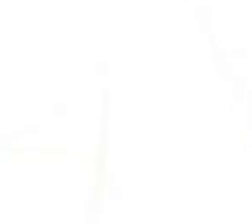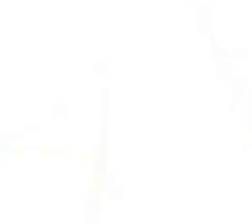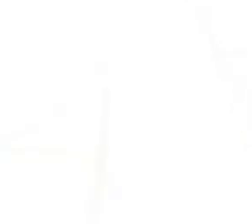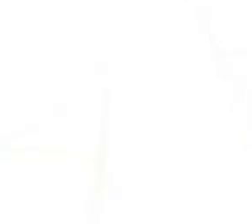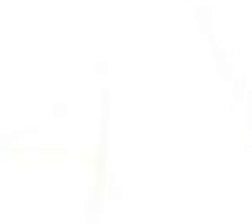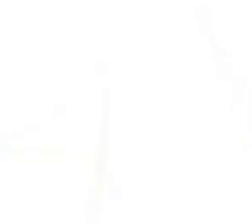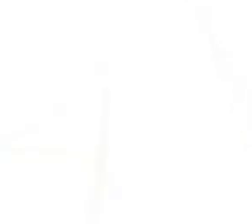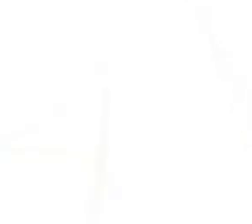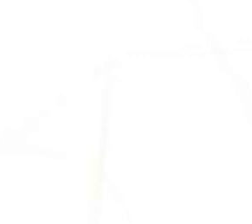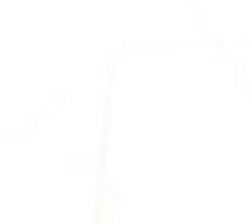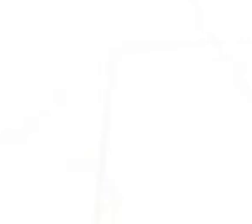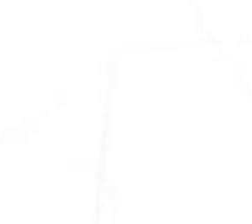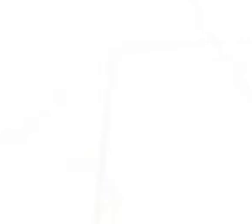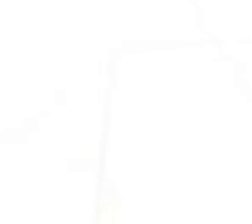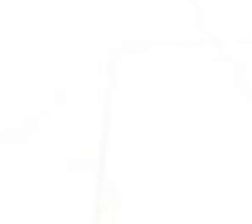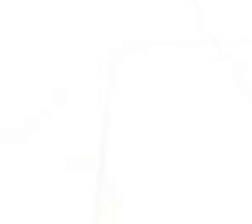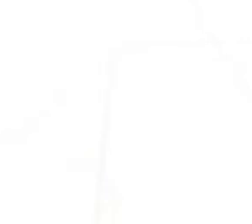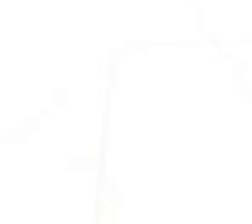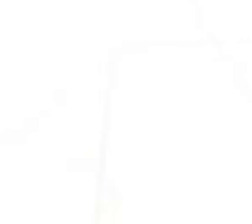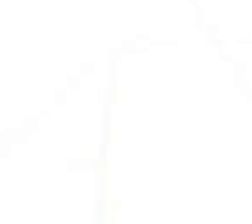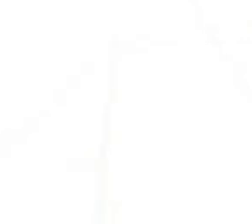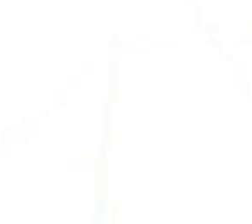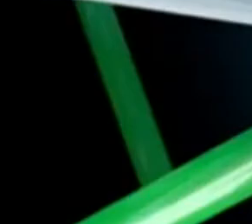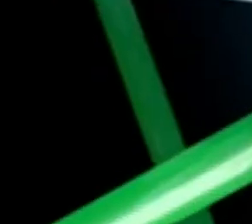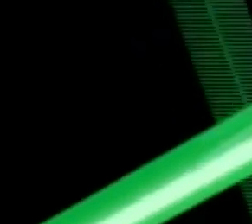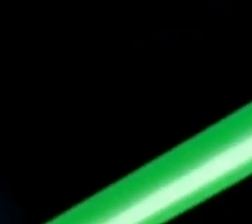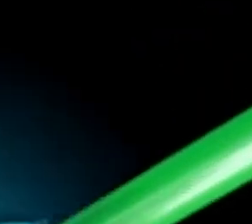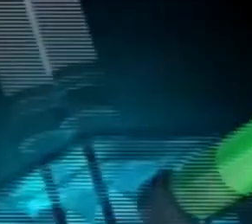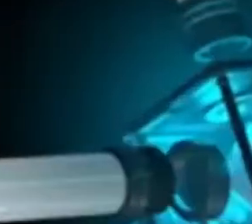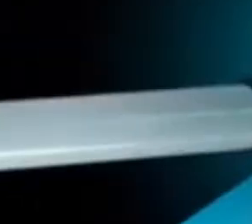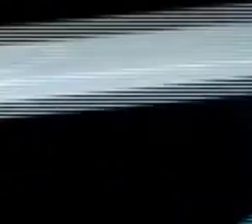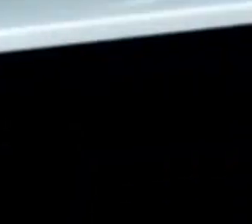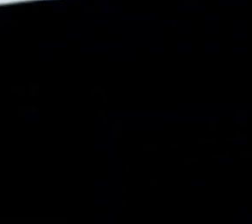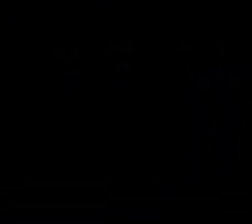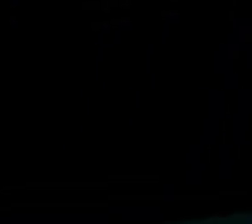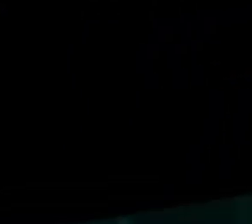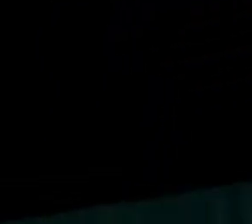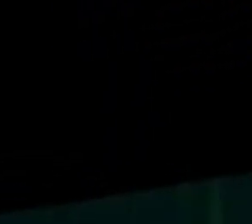Educação à distância, mudando realidades.